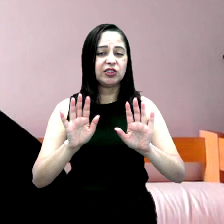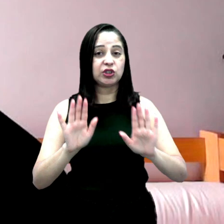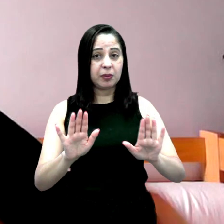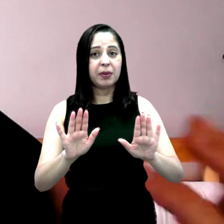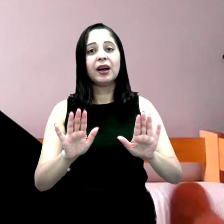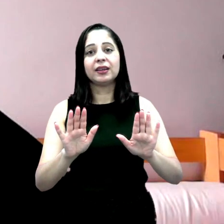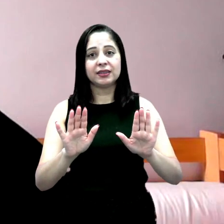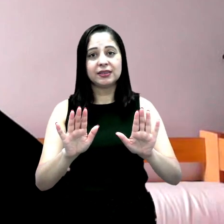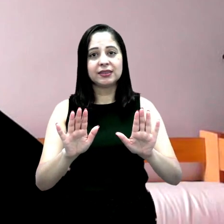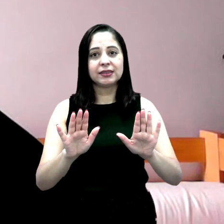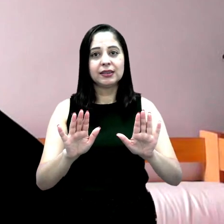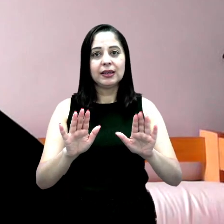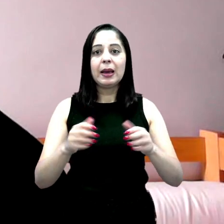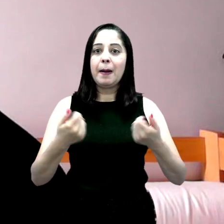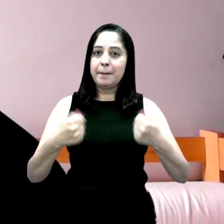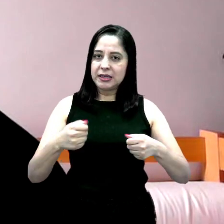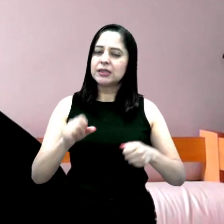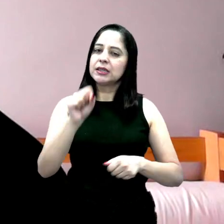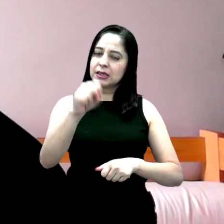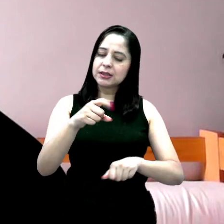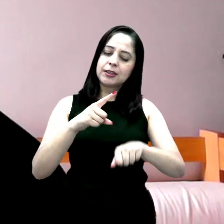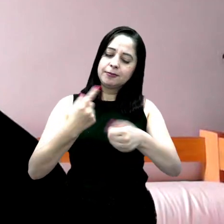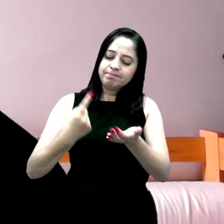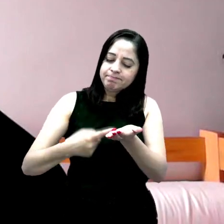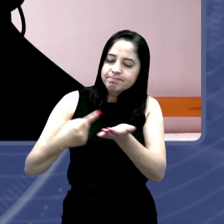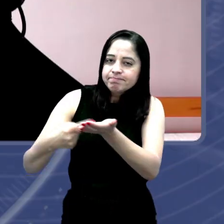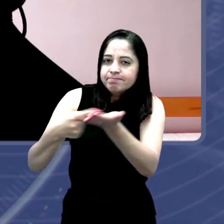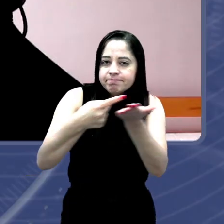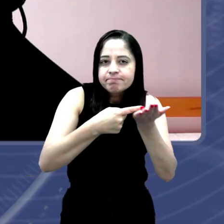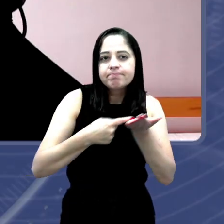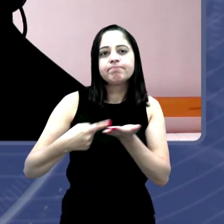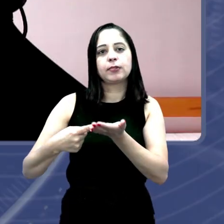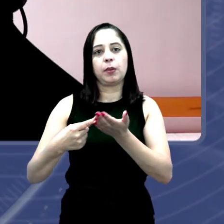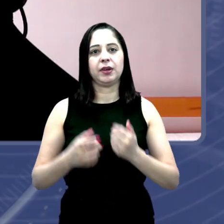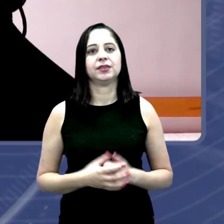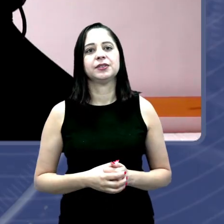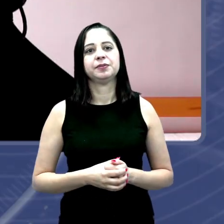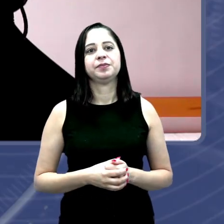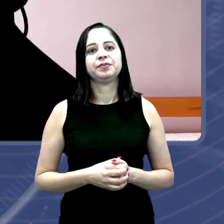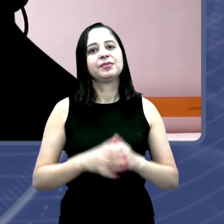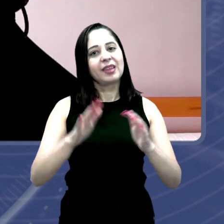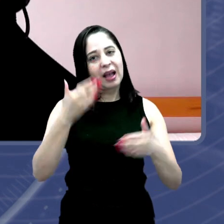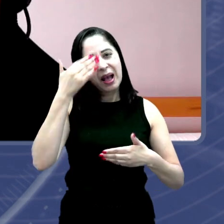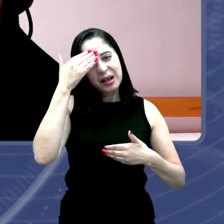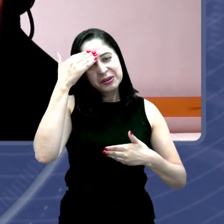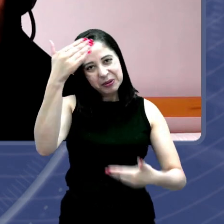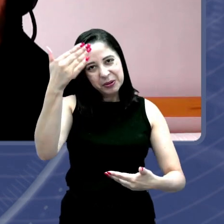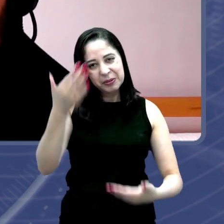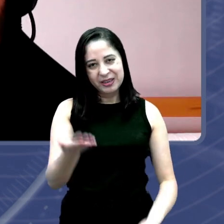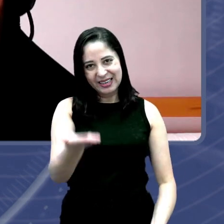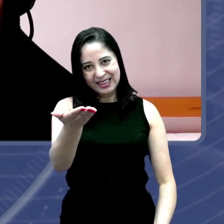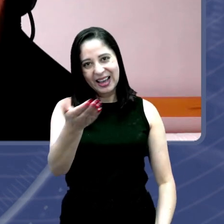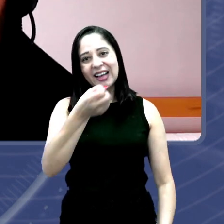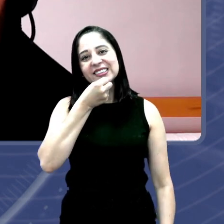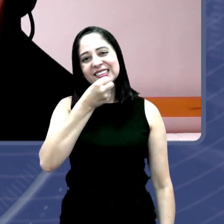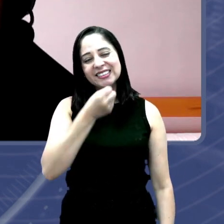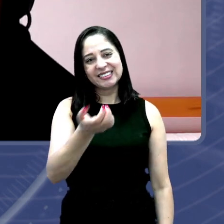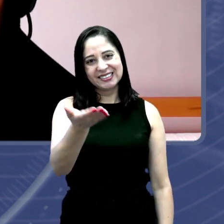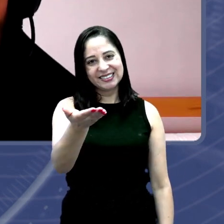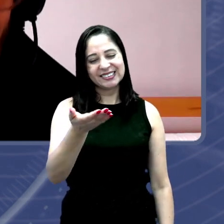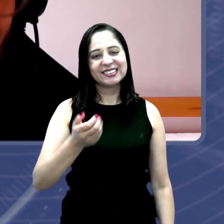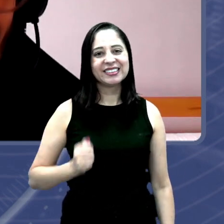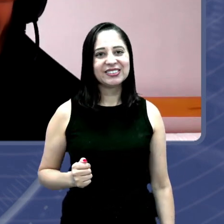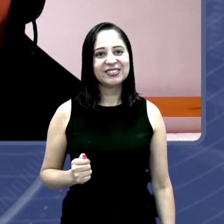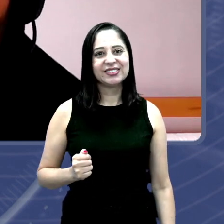acho que tudo vai partir de um diálogo interdisciplinar mesmo. É isso. Quero aproveitar e agradecer a sua participação, Rafael.